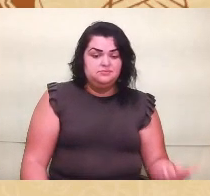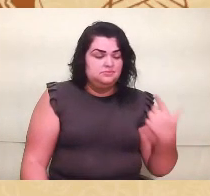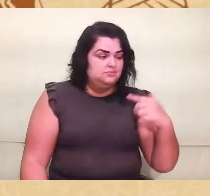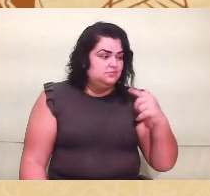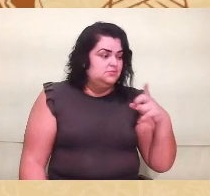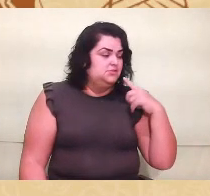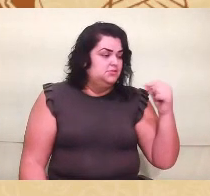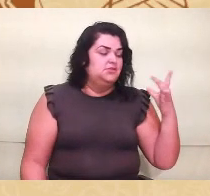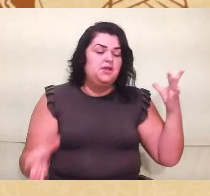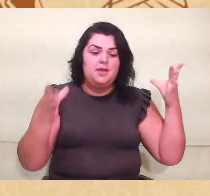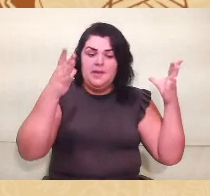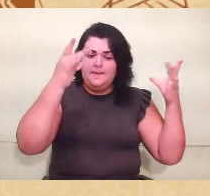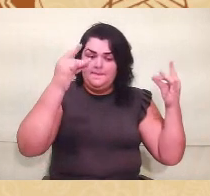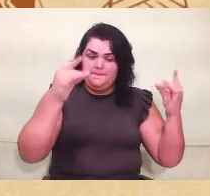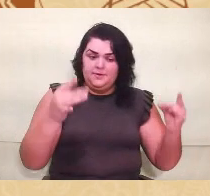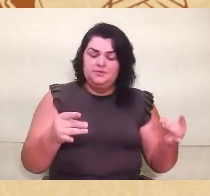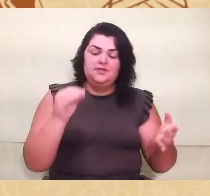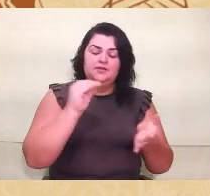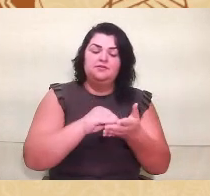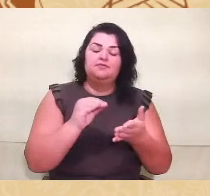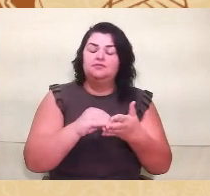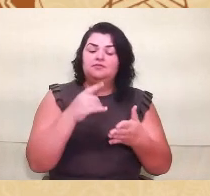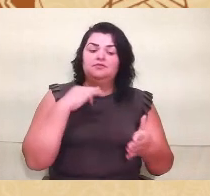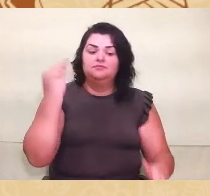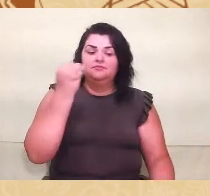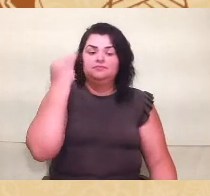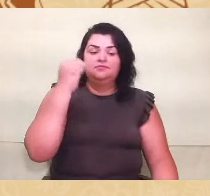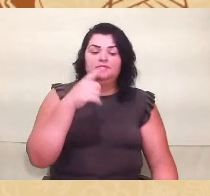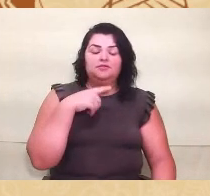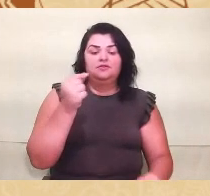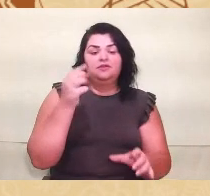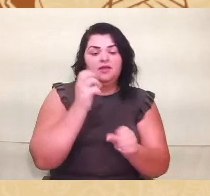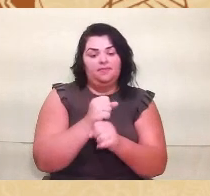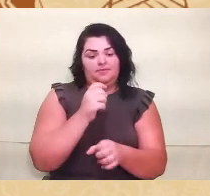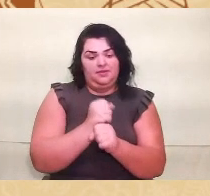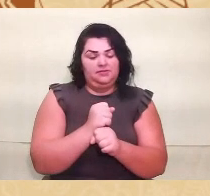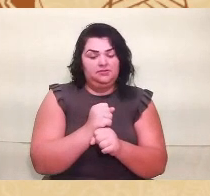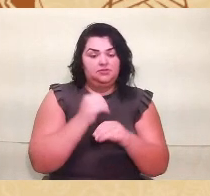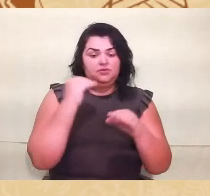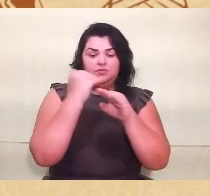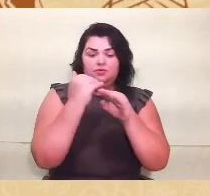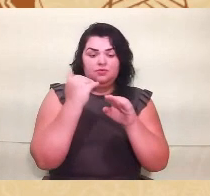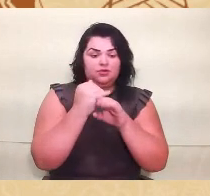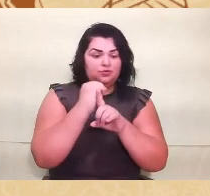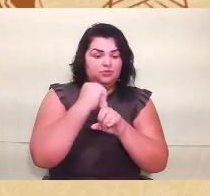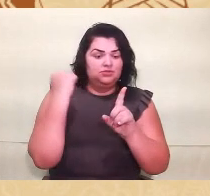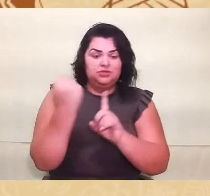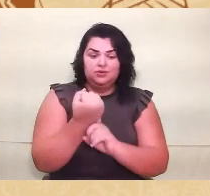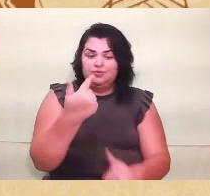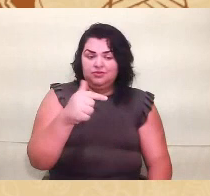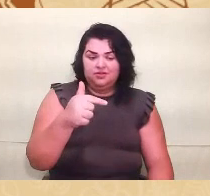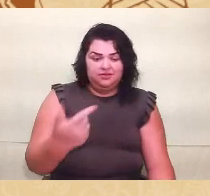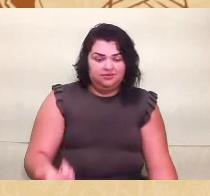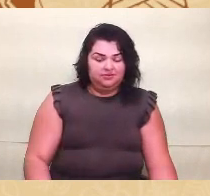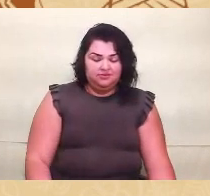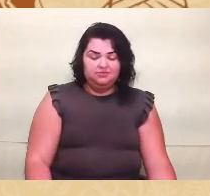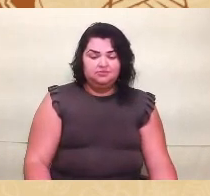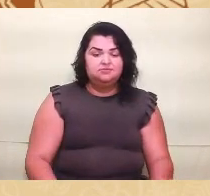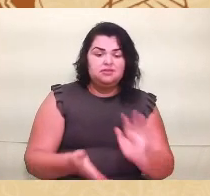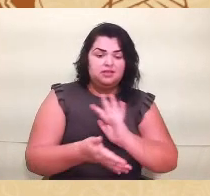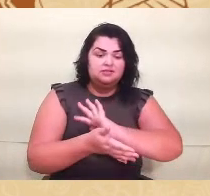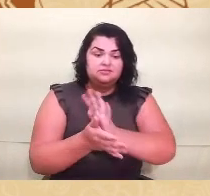pautar as injustiças geradas pelo capitalismo, as desigualdades sociais, o racismo,